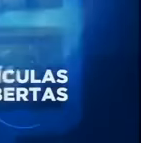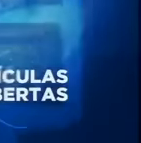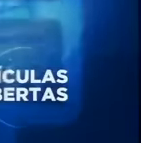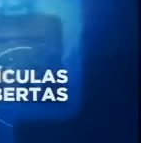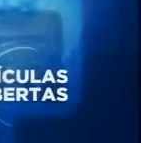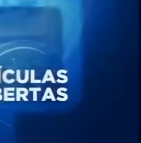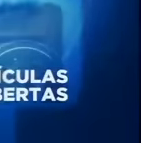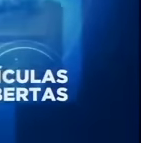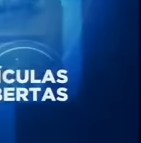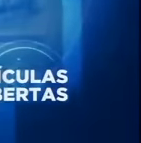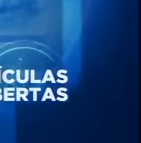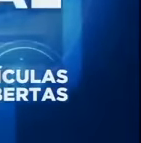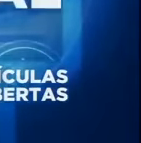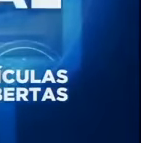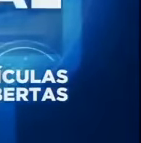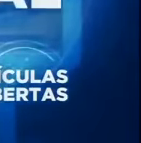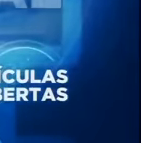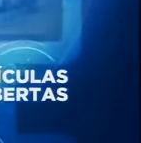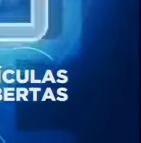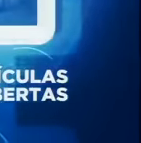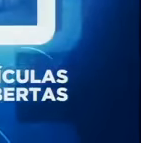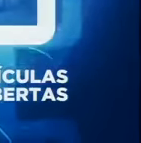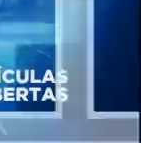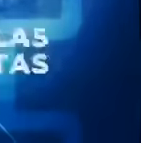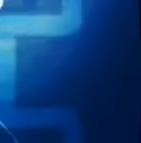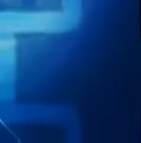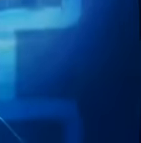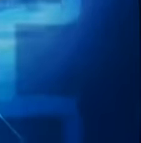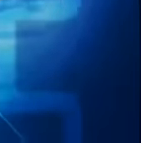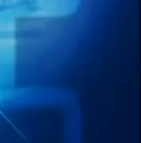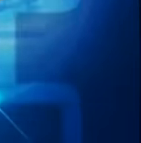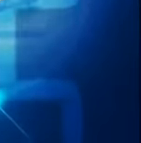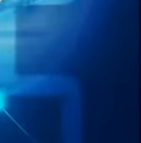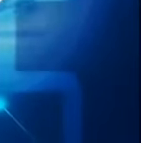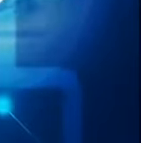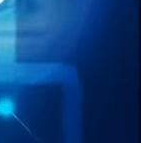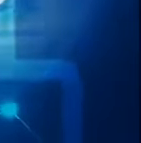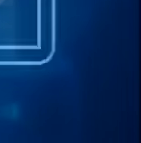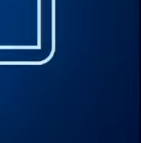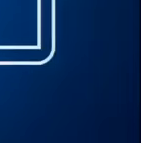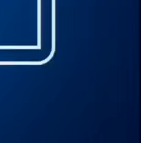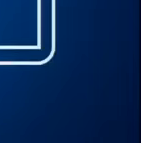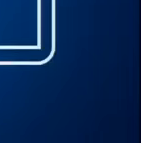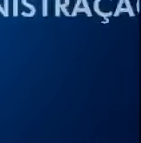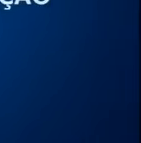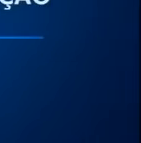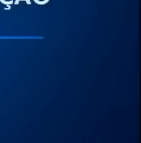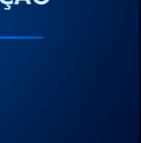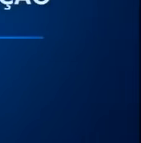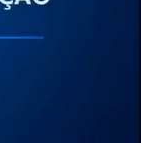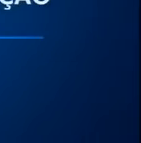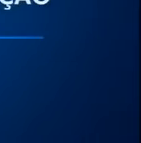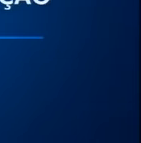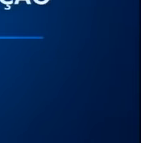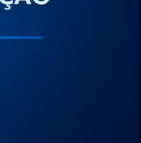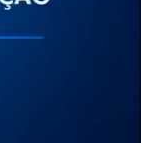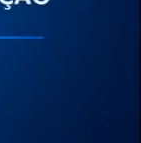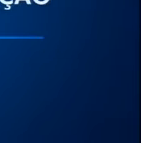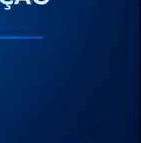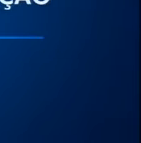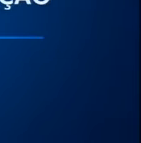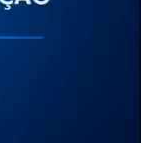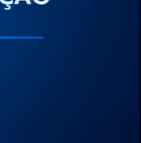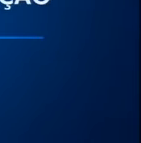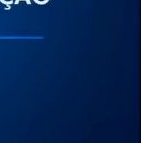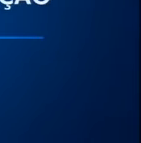MBA e pós-graduação com reconhecimento internacional é na FIA. Matrículas abertas. A FIA faz diferença na sua